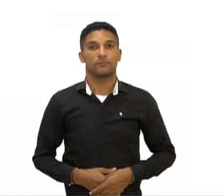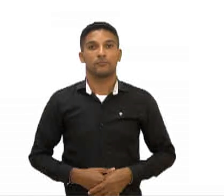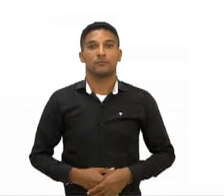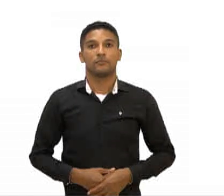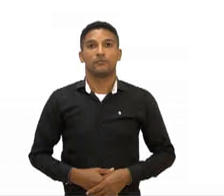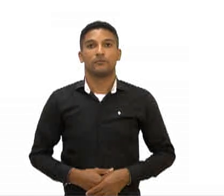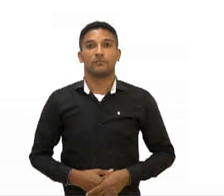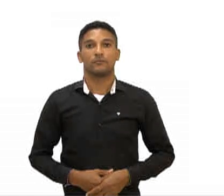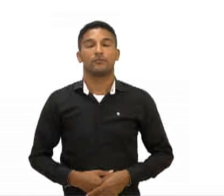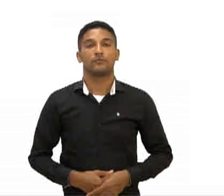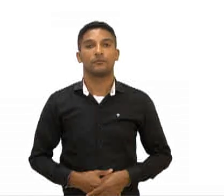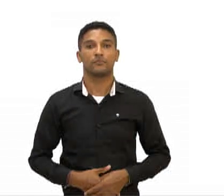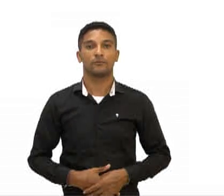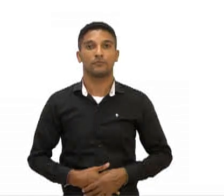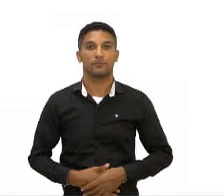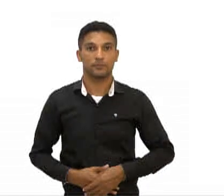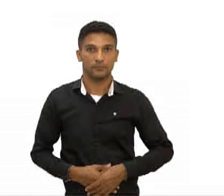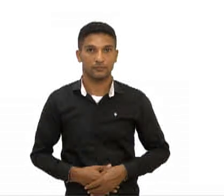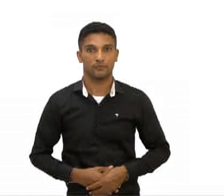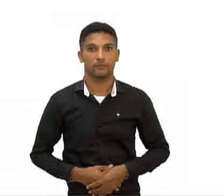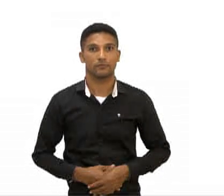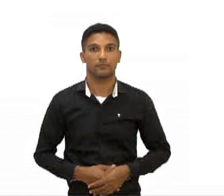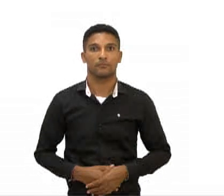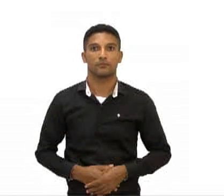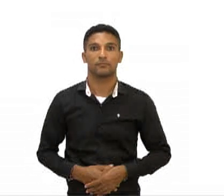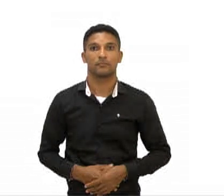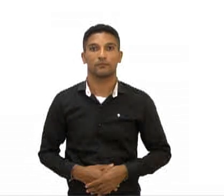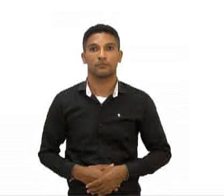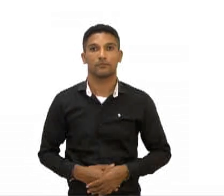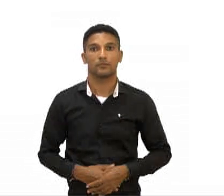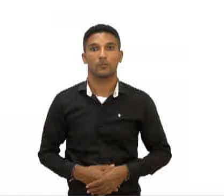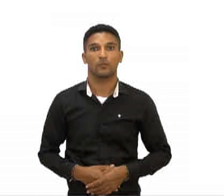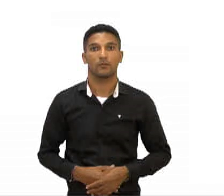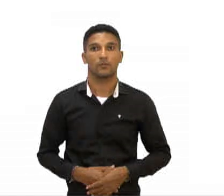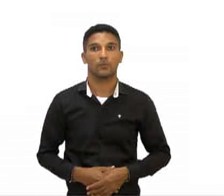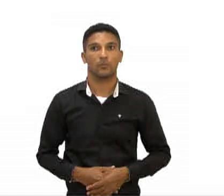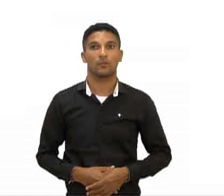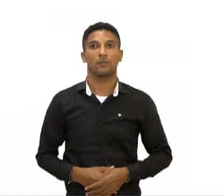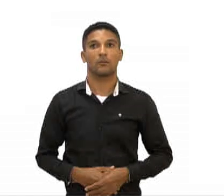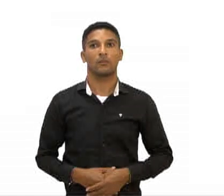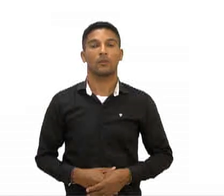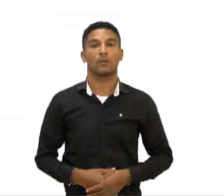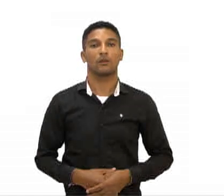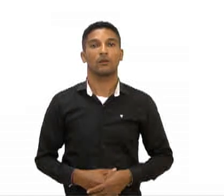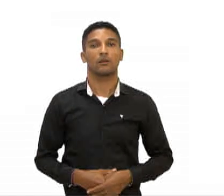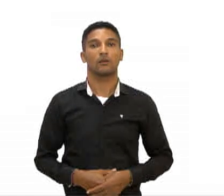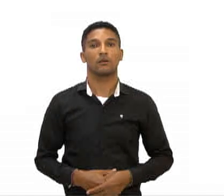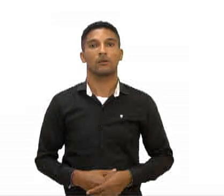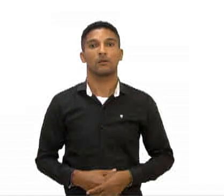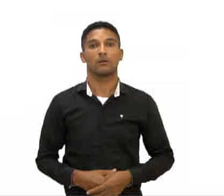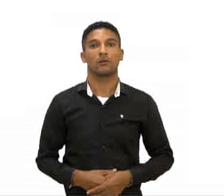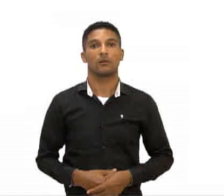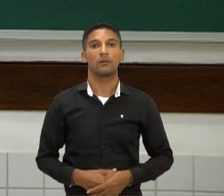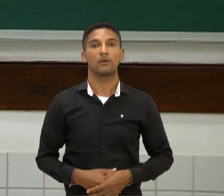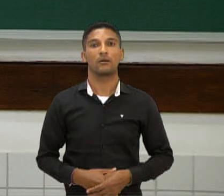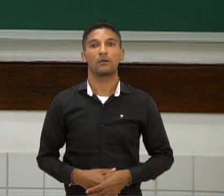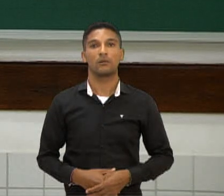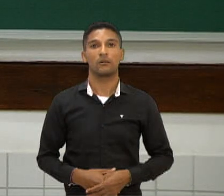popularização no Brasil na segunda metade do século XIX. E a alternativa D, todas as alternativas